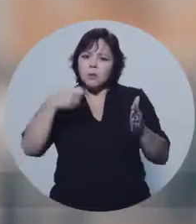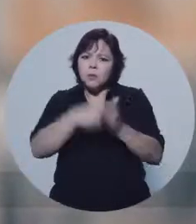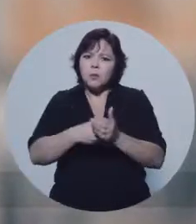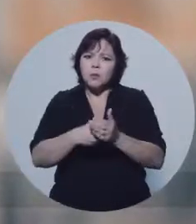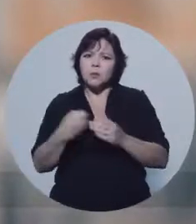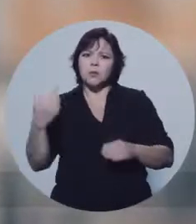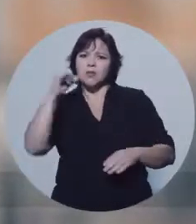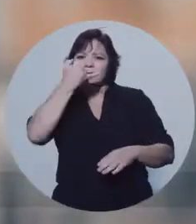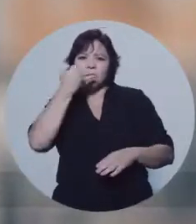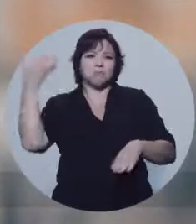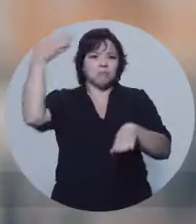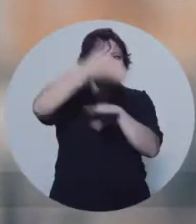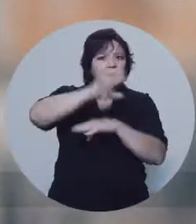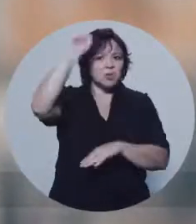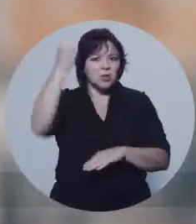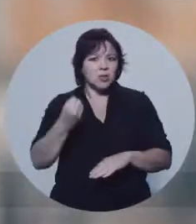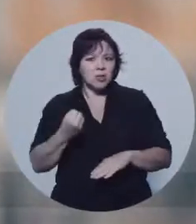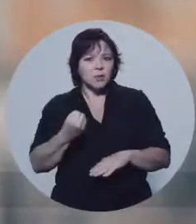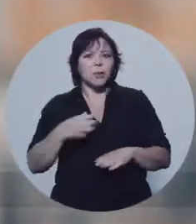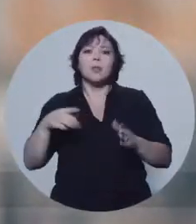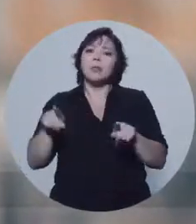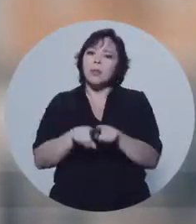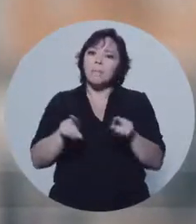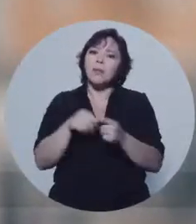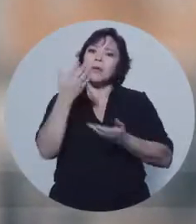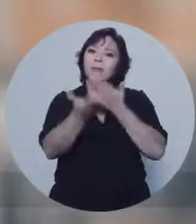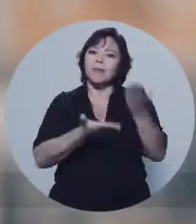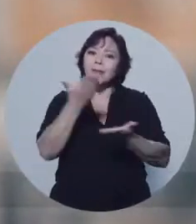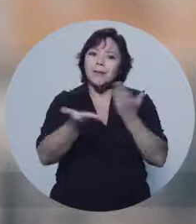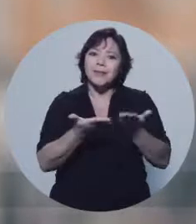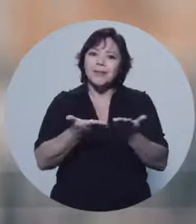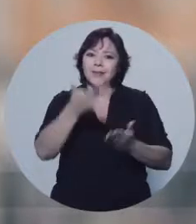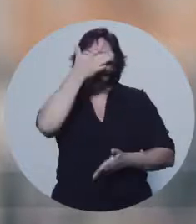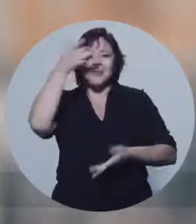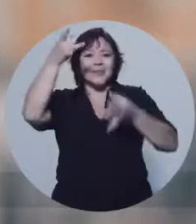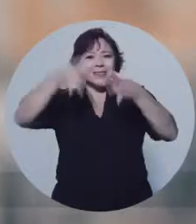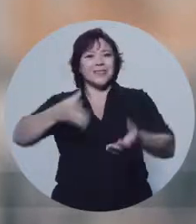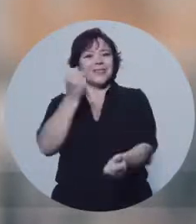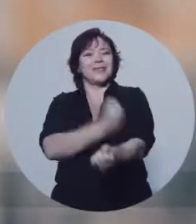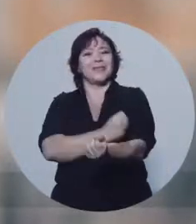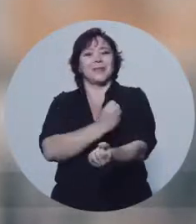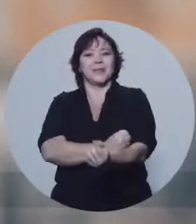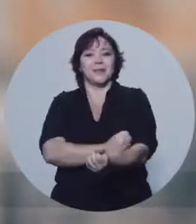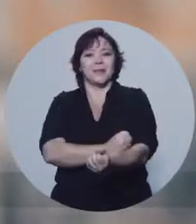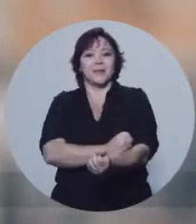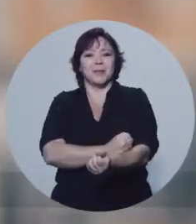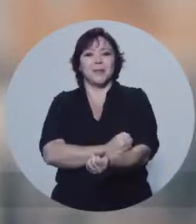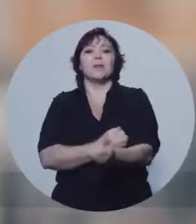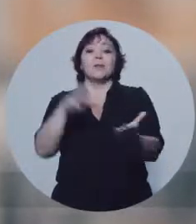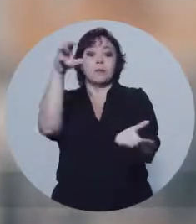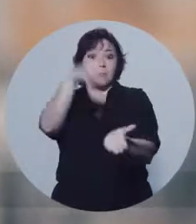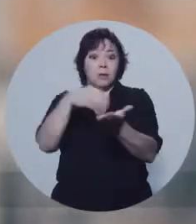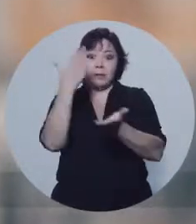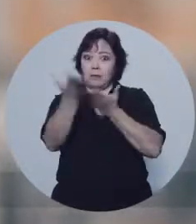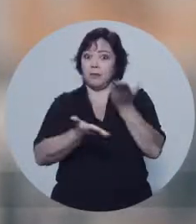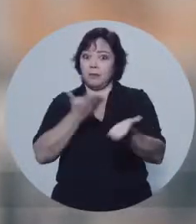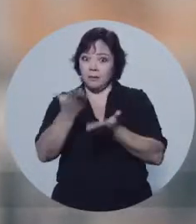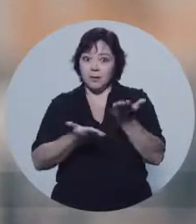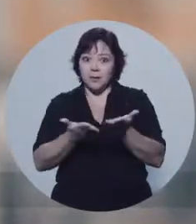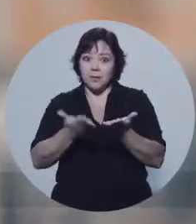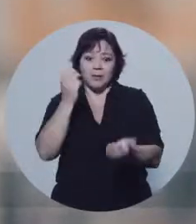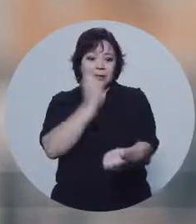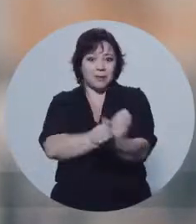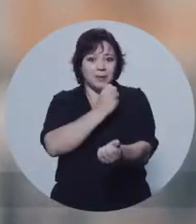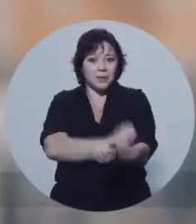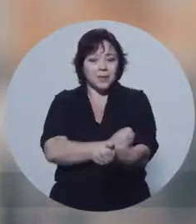a entrada da droga no Estado e oferecendo tratamento para aqueles que querem largar o vício. Vamos criar centros de tratamento de